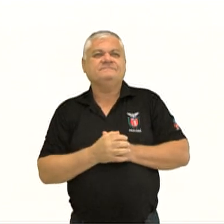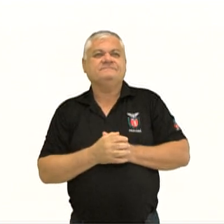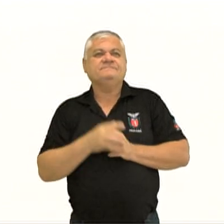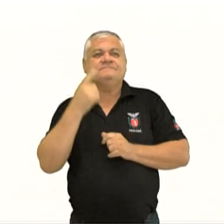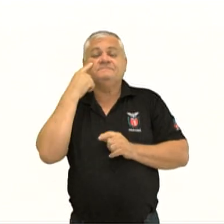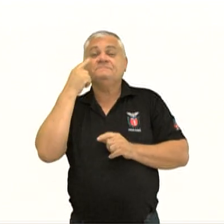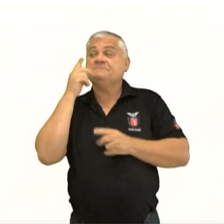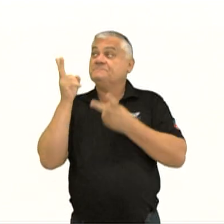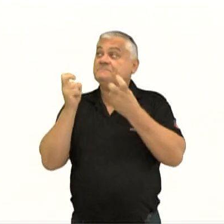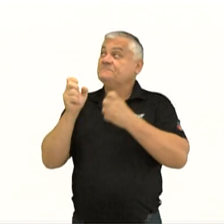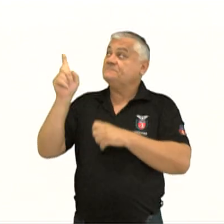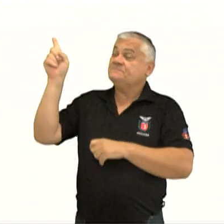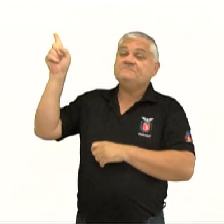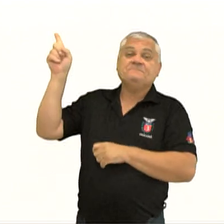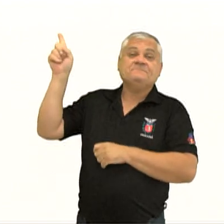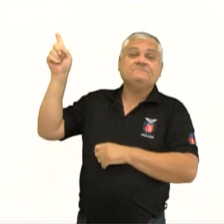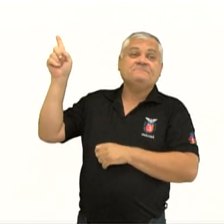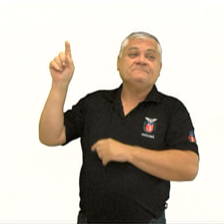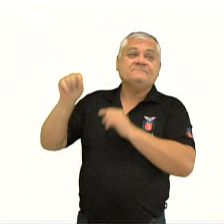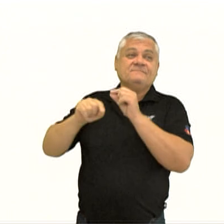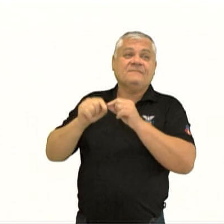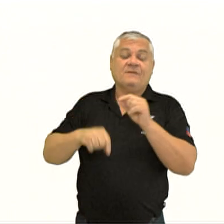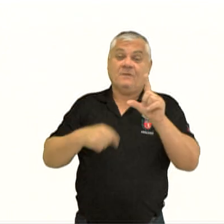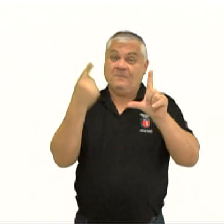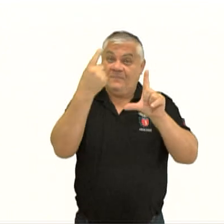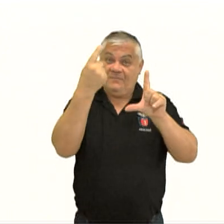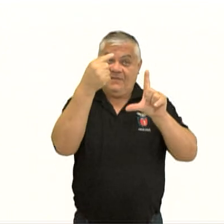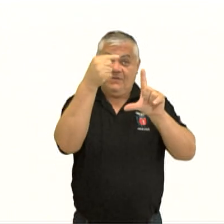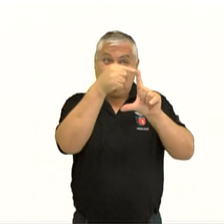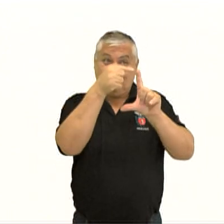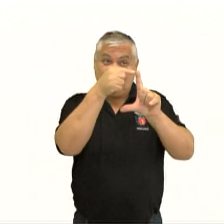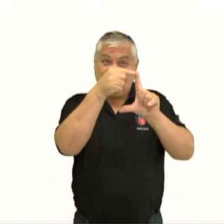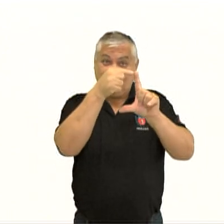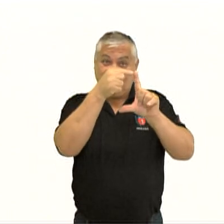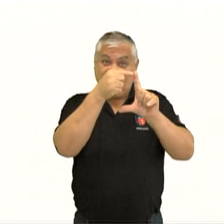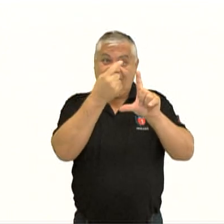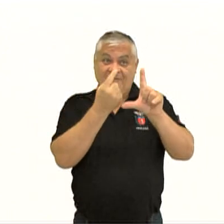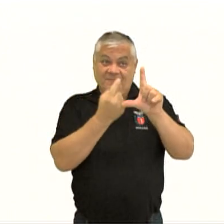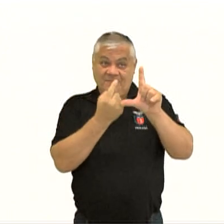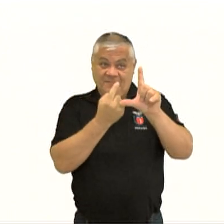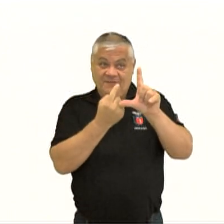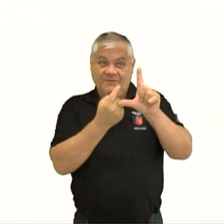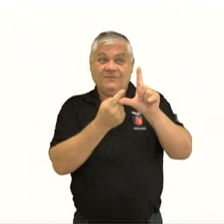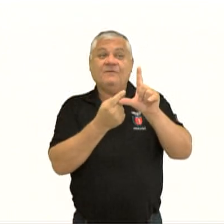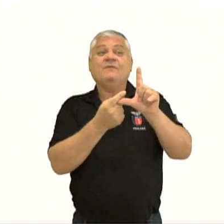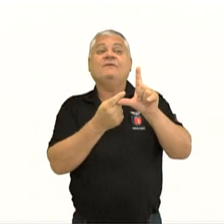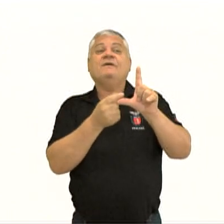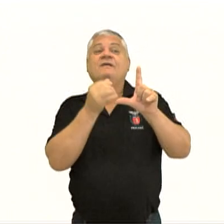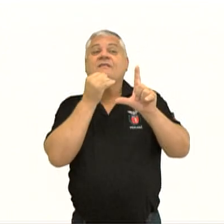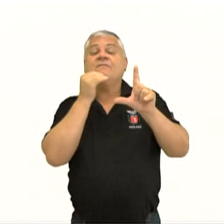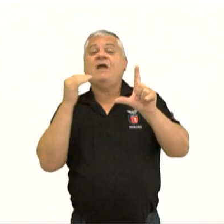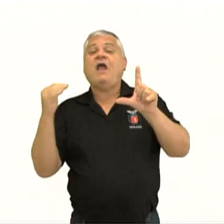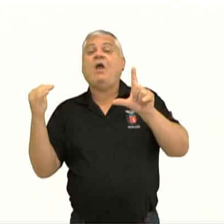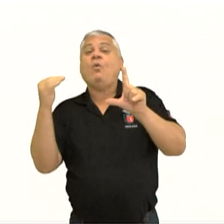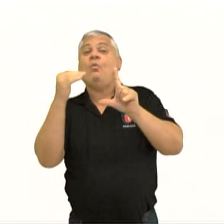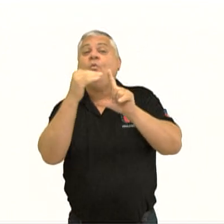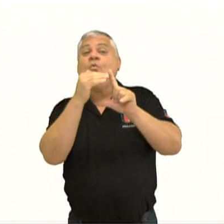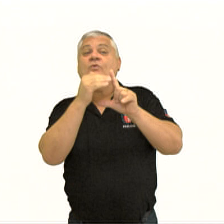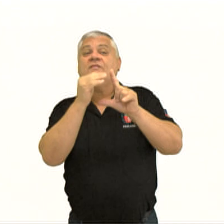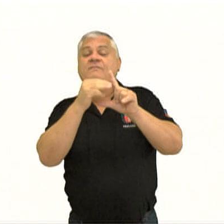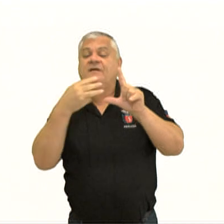nesse gráfico? Então a primeira medição aqui, entre o 13,41 e 14,05, a última medição aqui